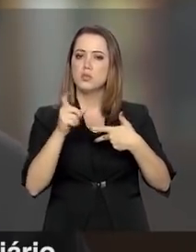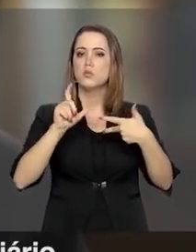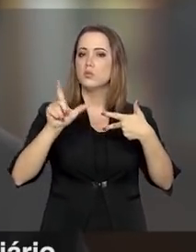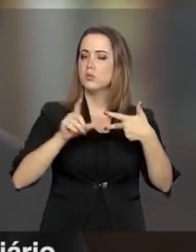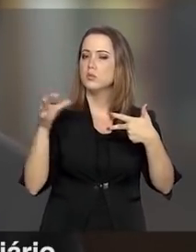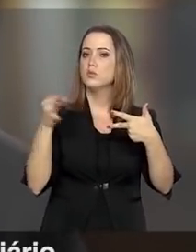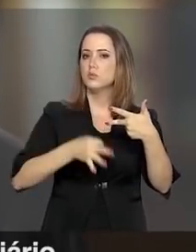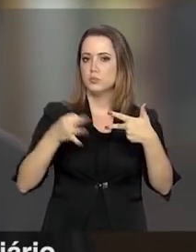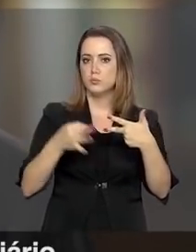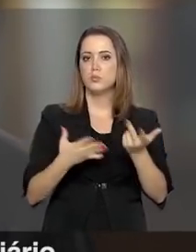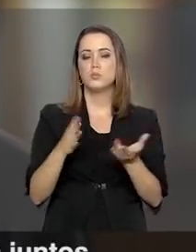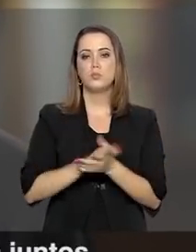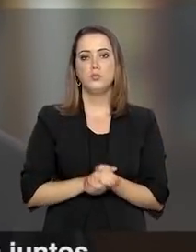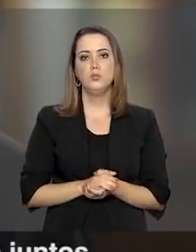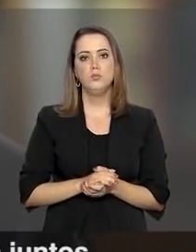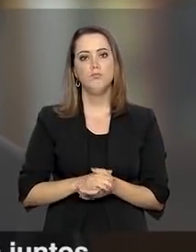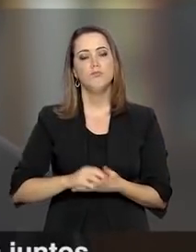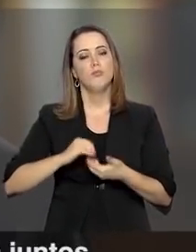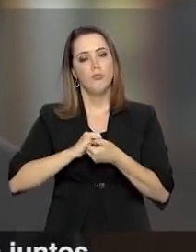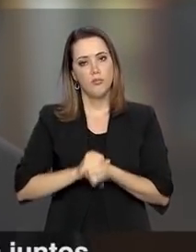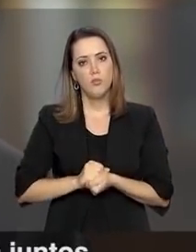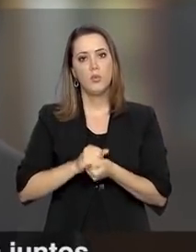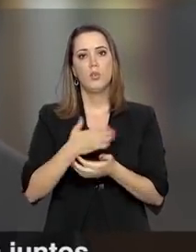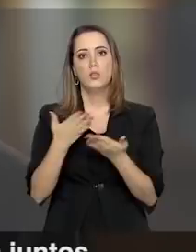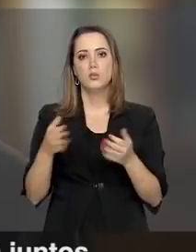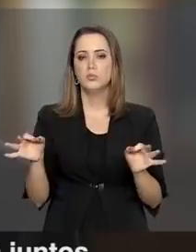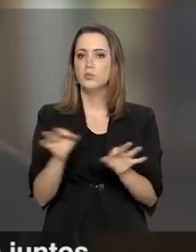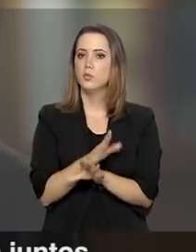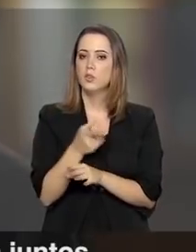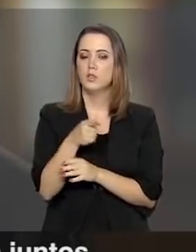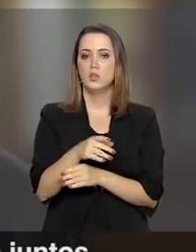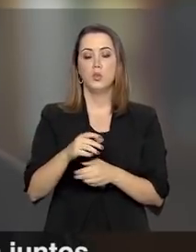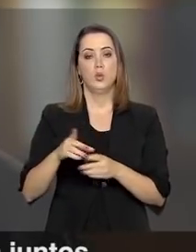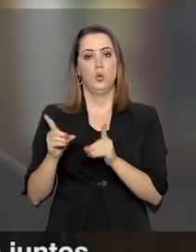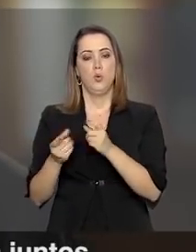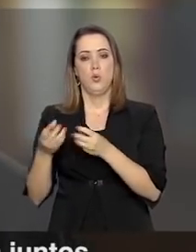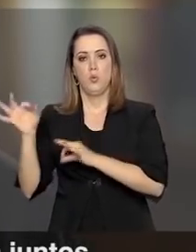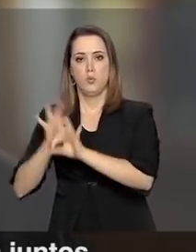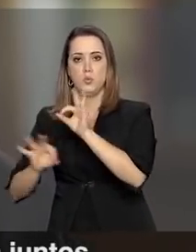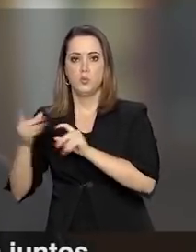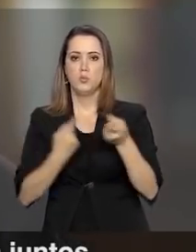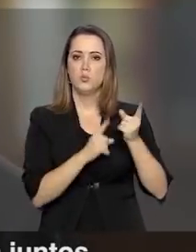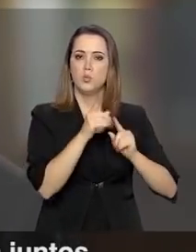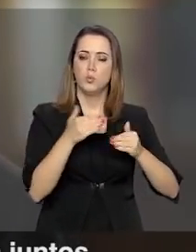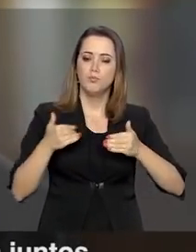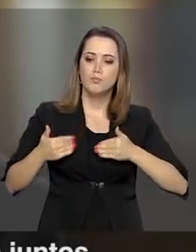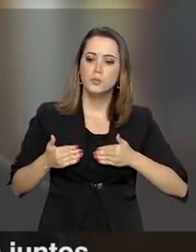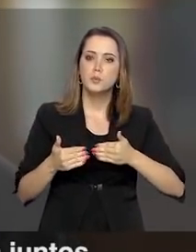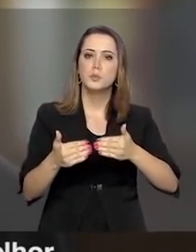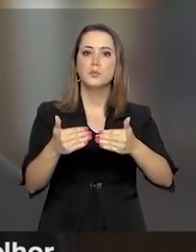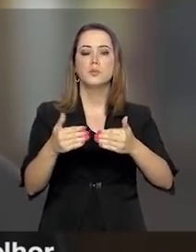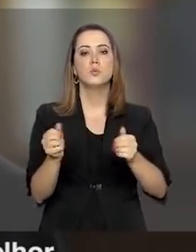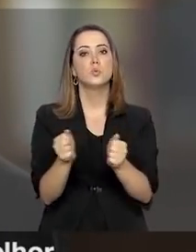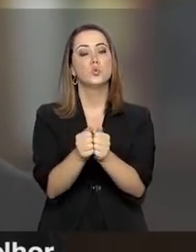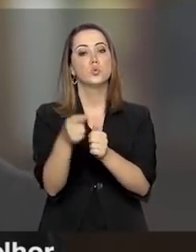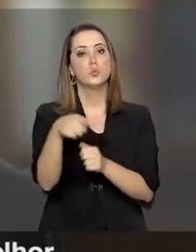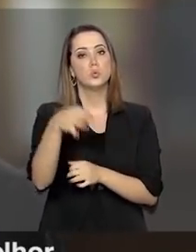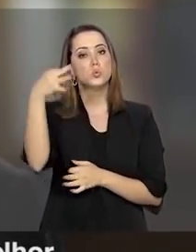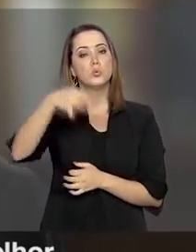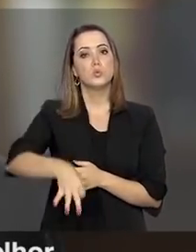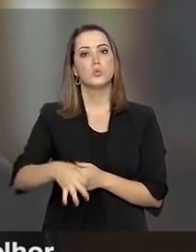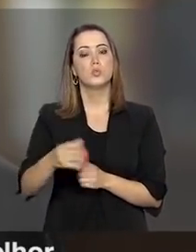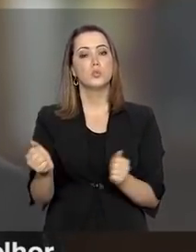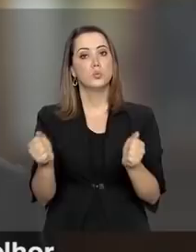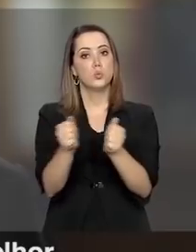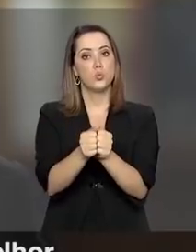e judiciário despeço me lembrando que ordem e progresso sempre caminham juntos e com a certeza de